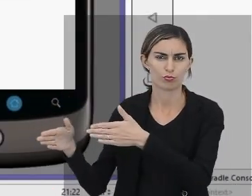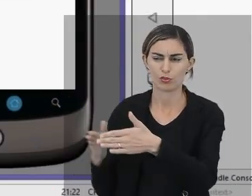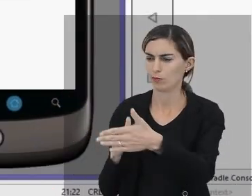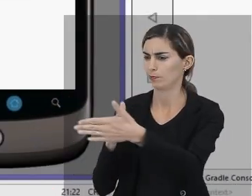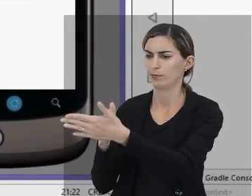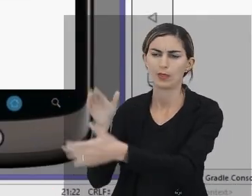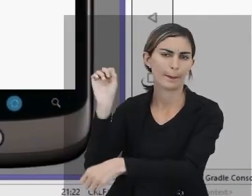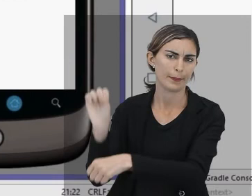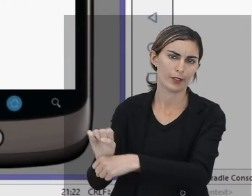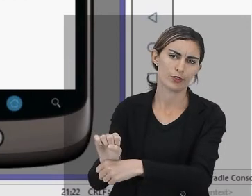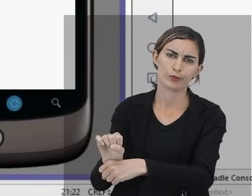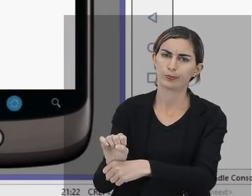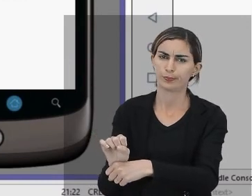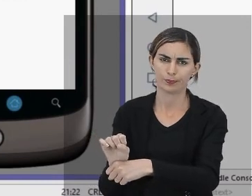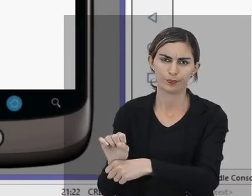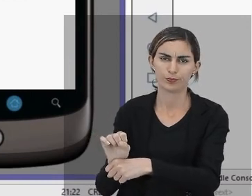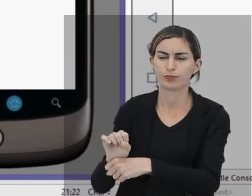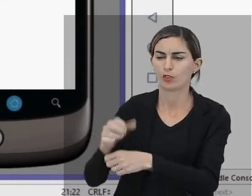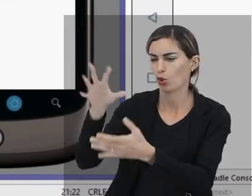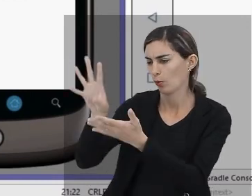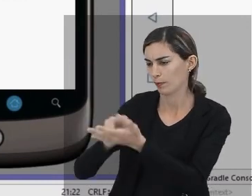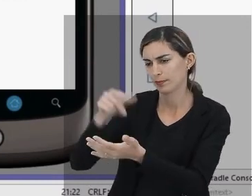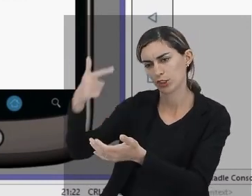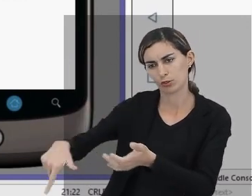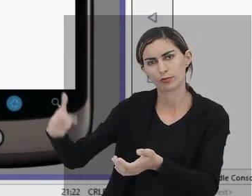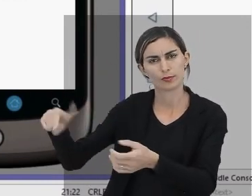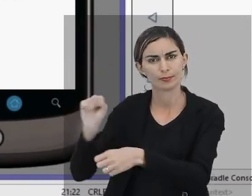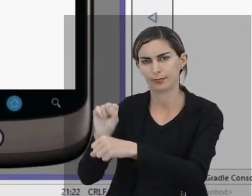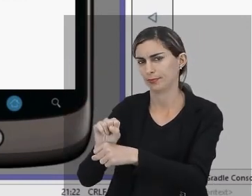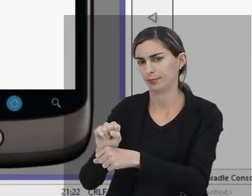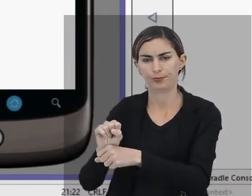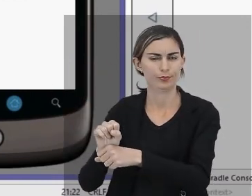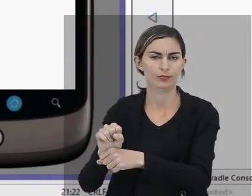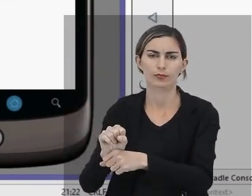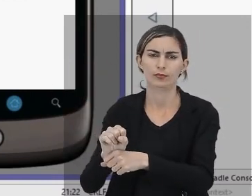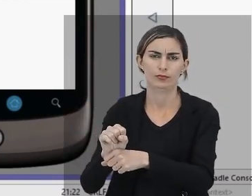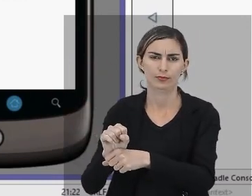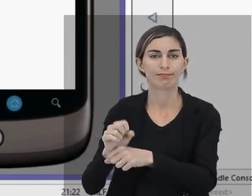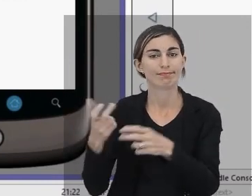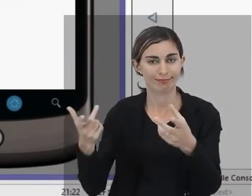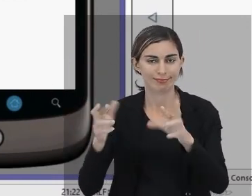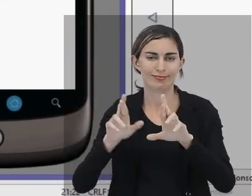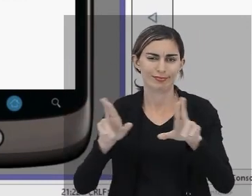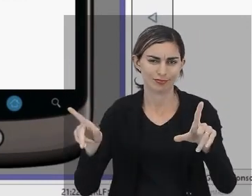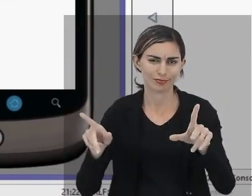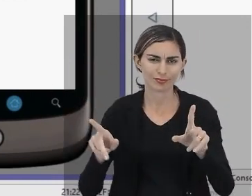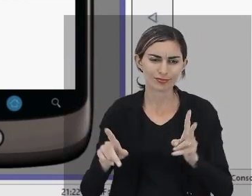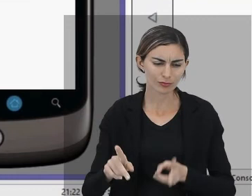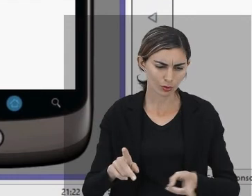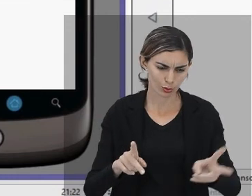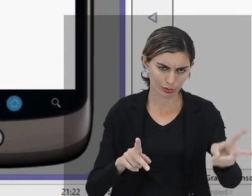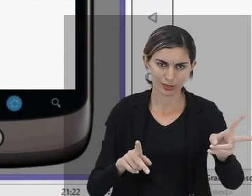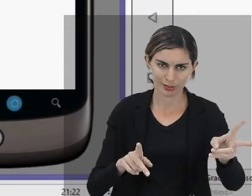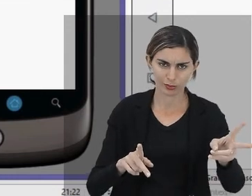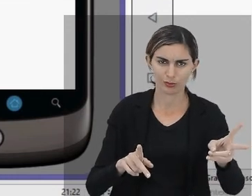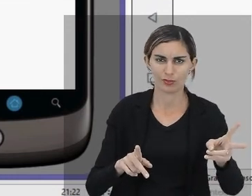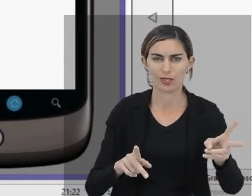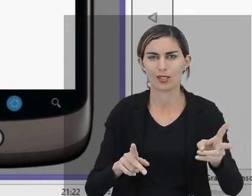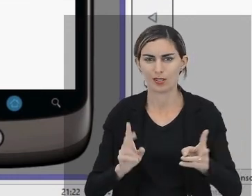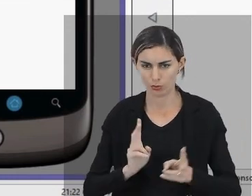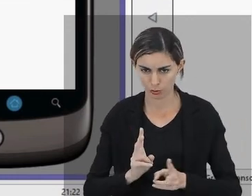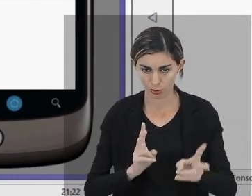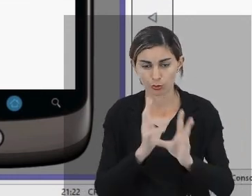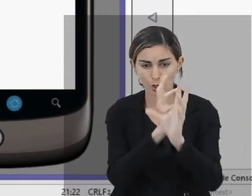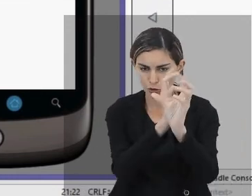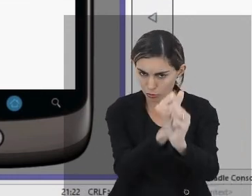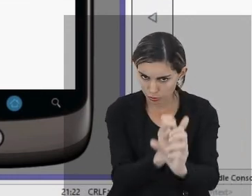ele impediu, ele parou as repetições, certo? Então, essa daí é a diferença entre o continue e o break. O continue, ele